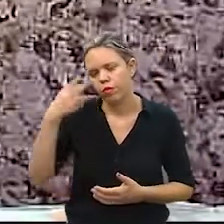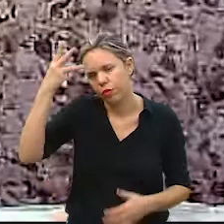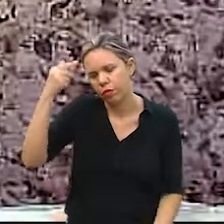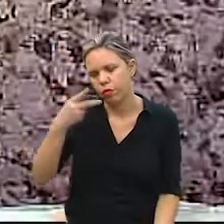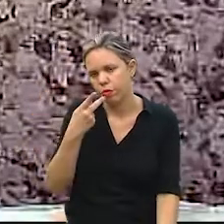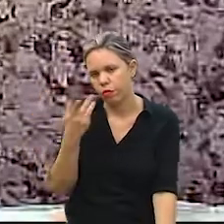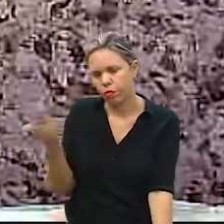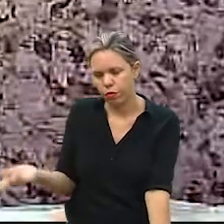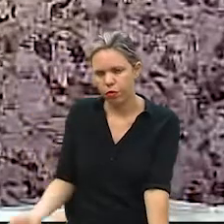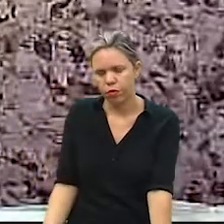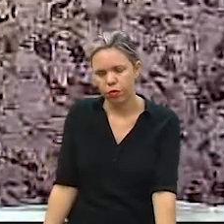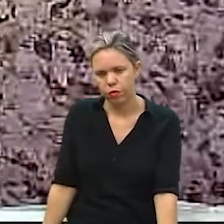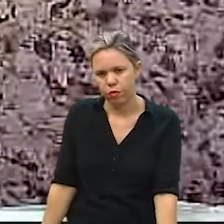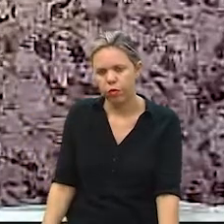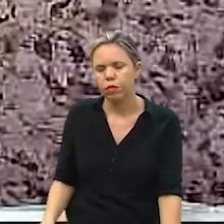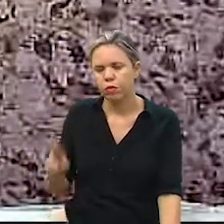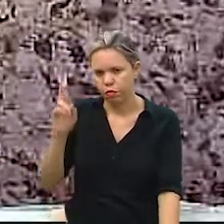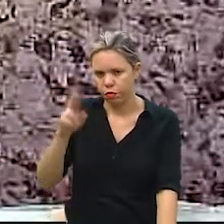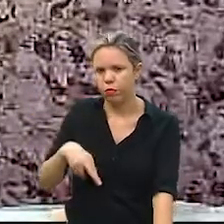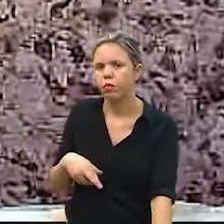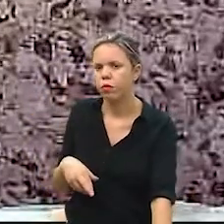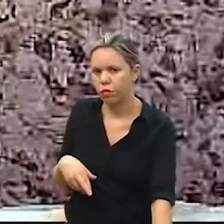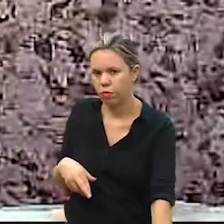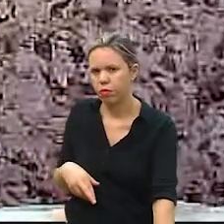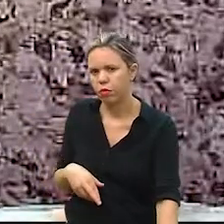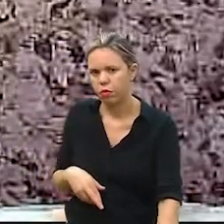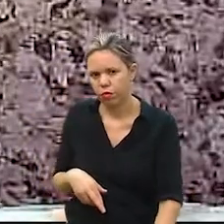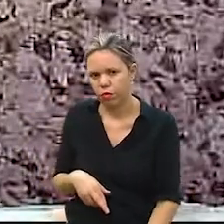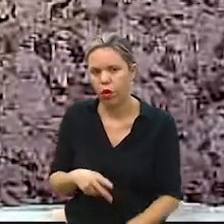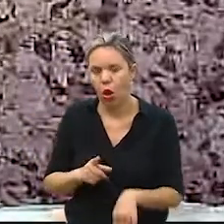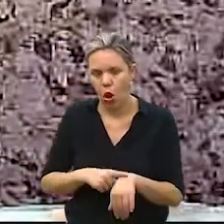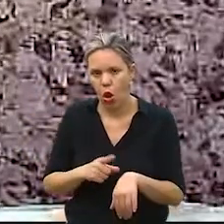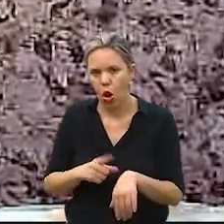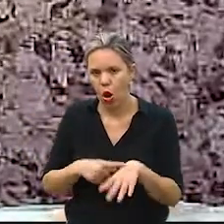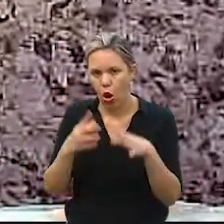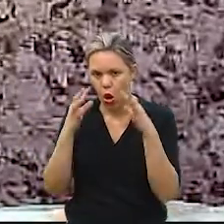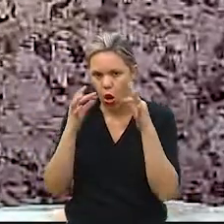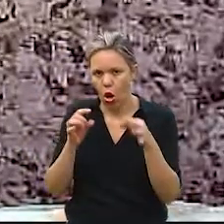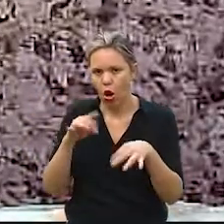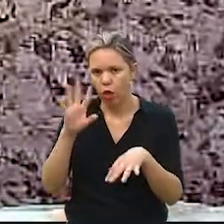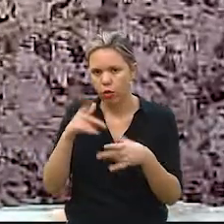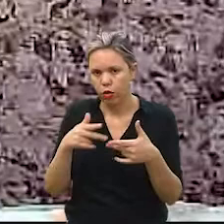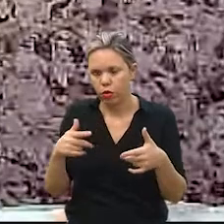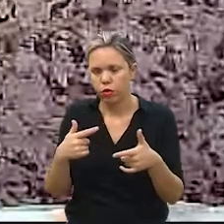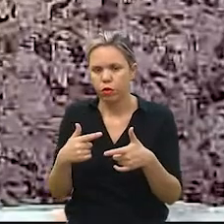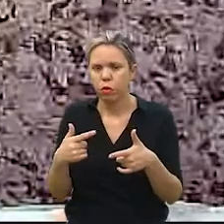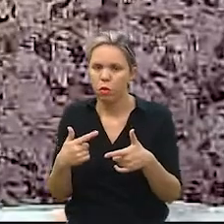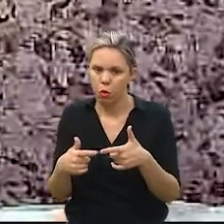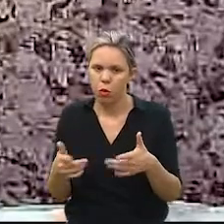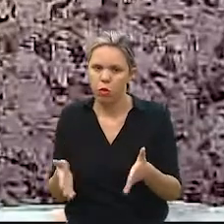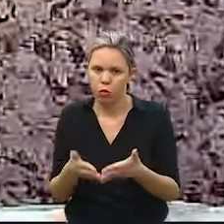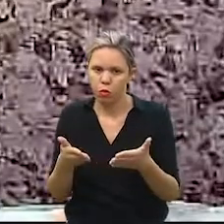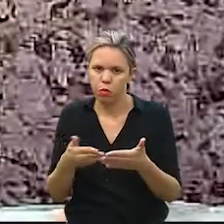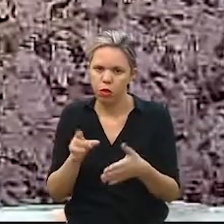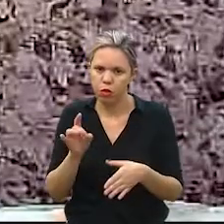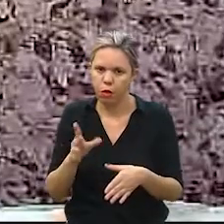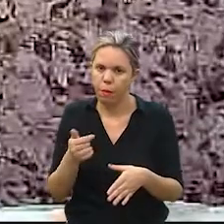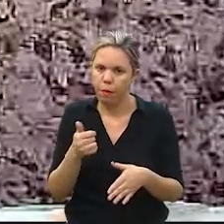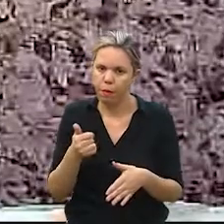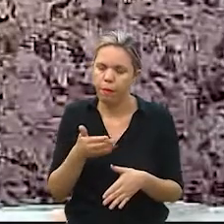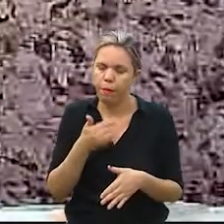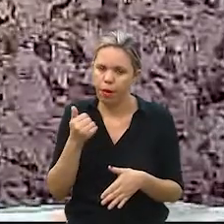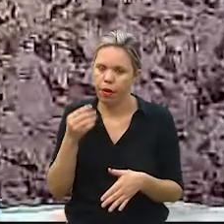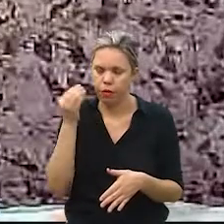da Farmadic tem toda a razão. É hora de a gente olhar para os mais desassistidos e